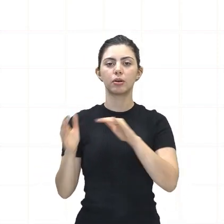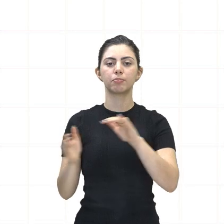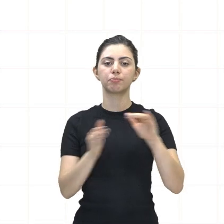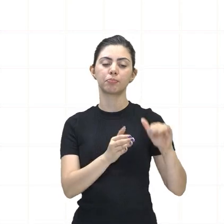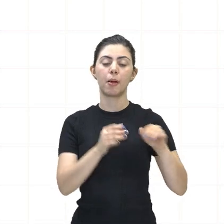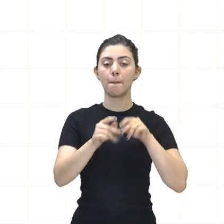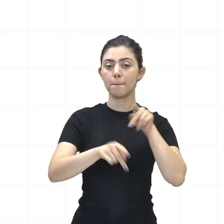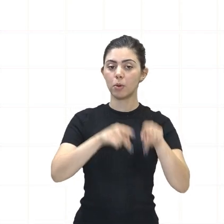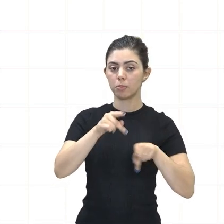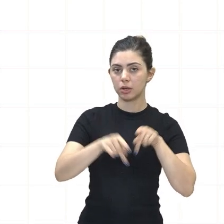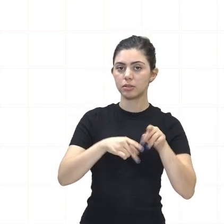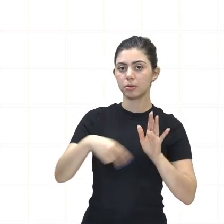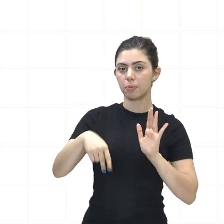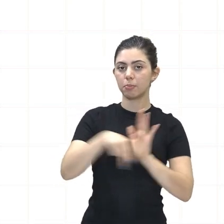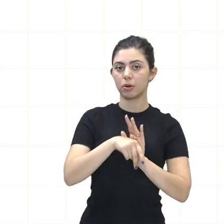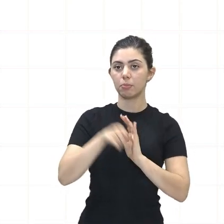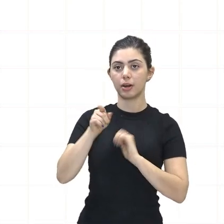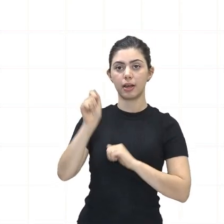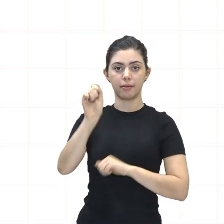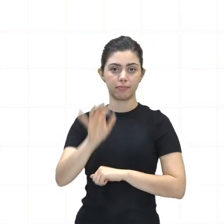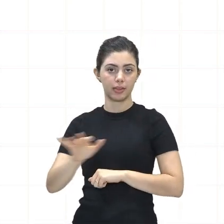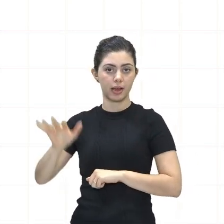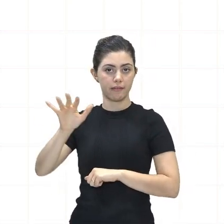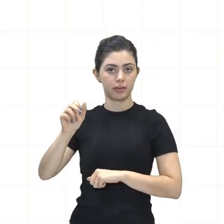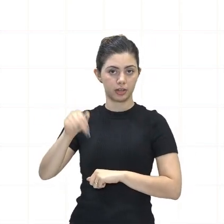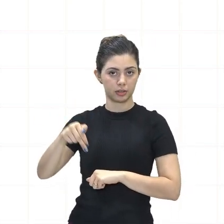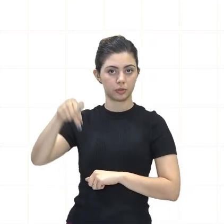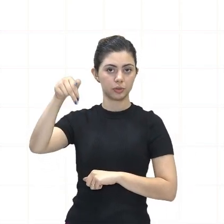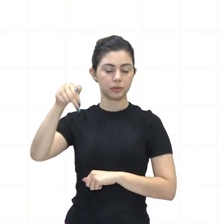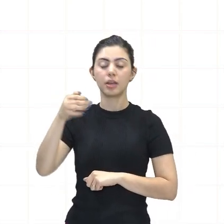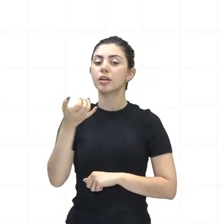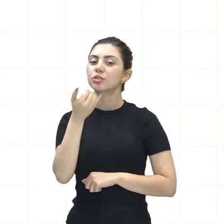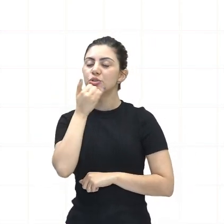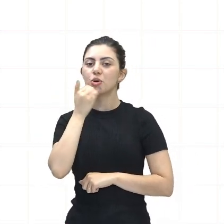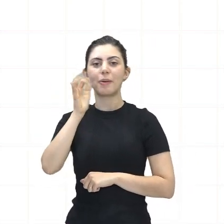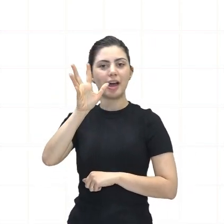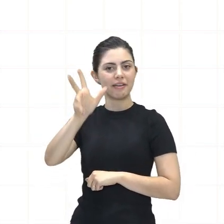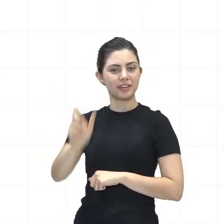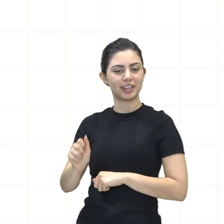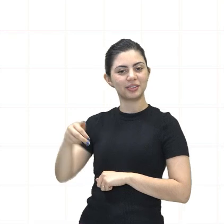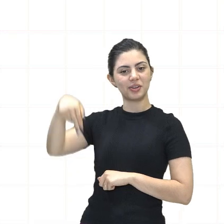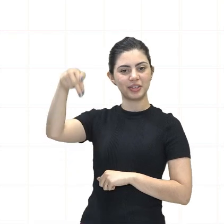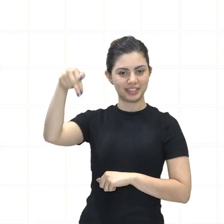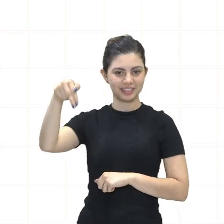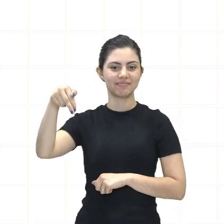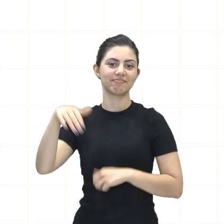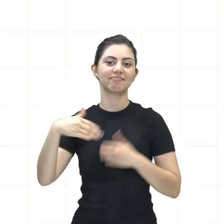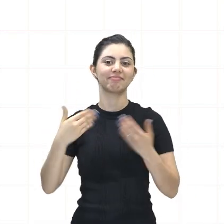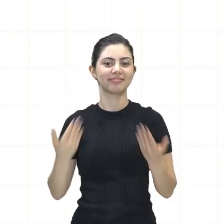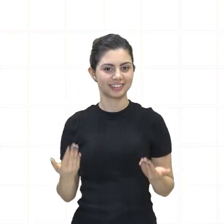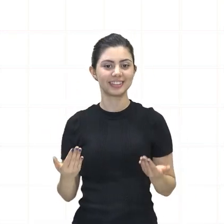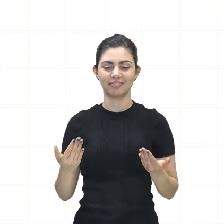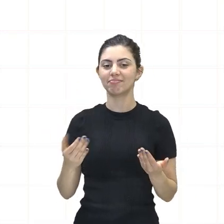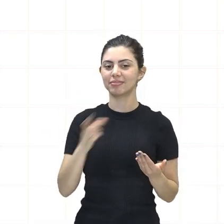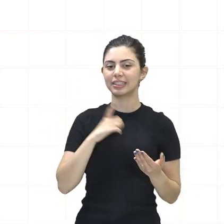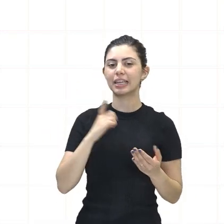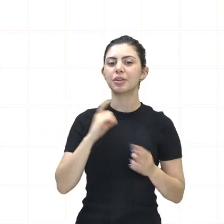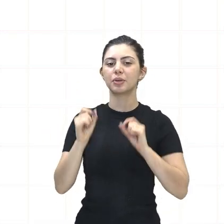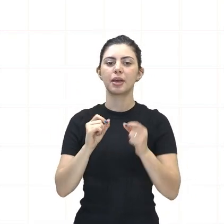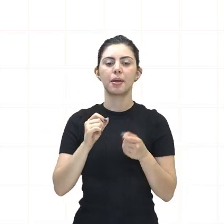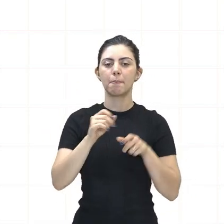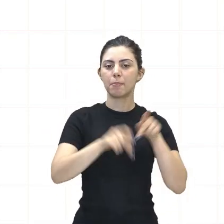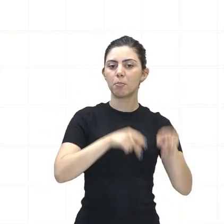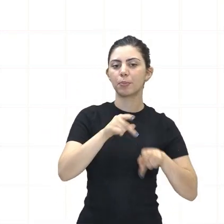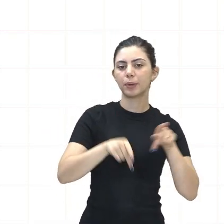da África Setentrional, a África do Norte, também chamam de África Branca, né? Porque tem muitas pessoas descendentes de árabes, enfim, pessoas